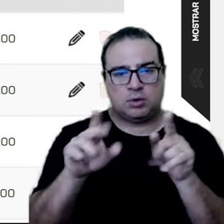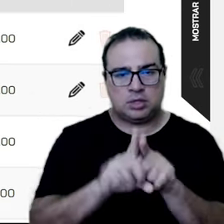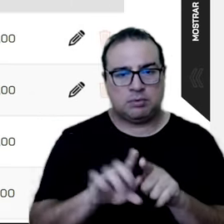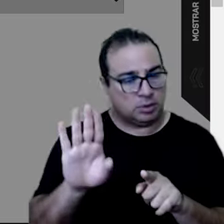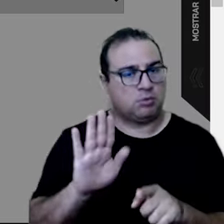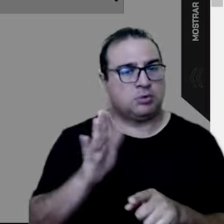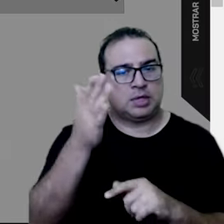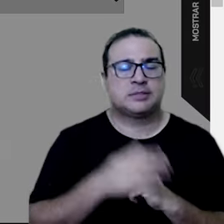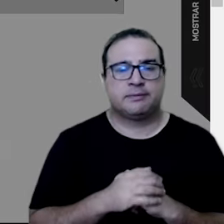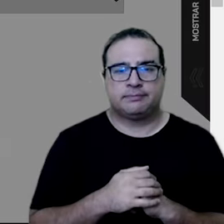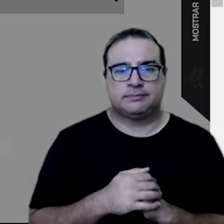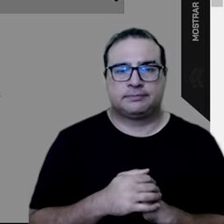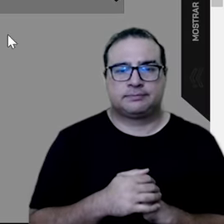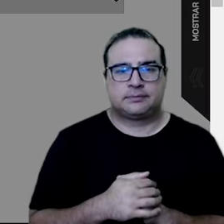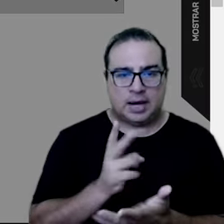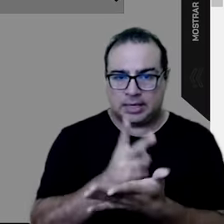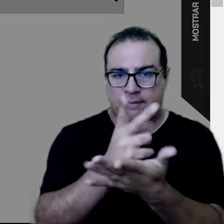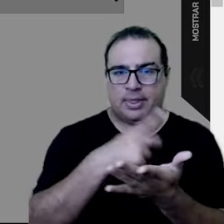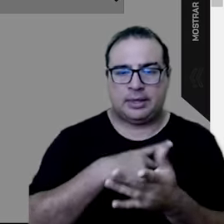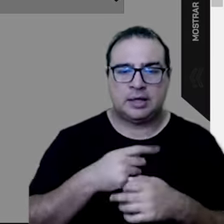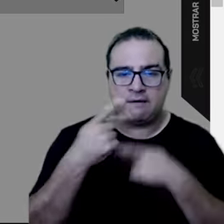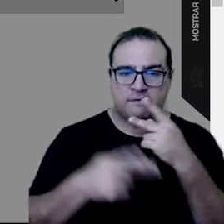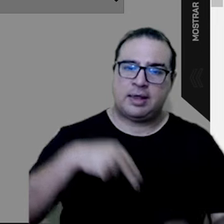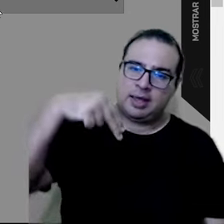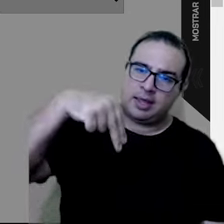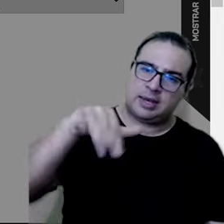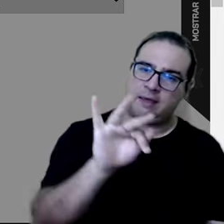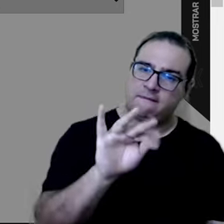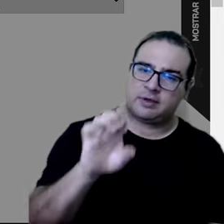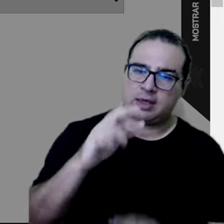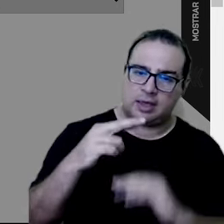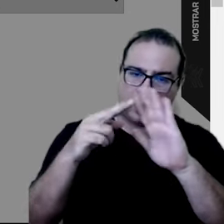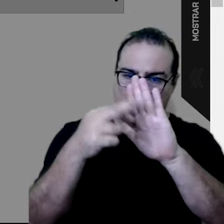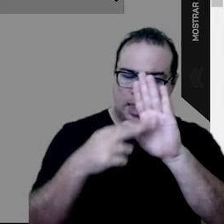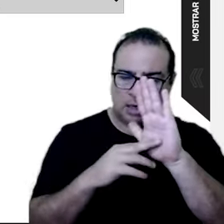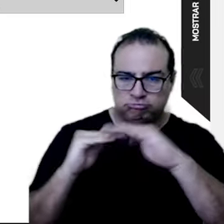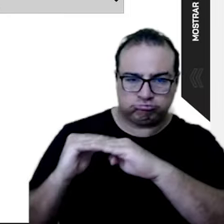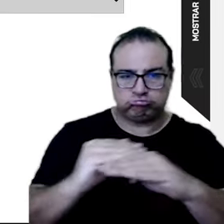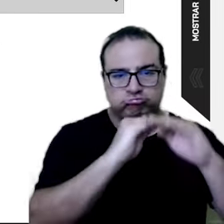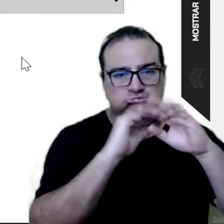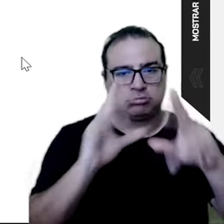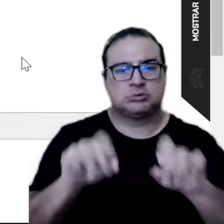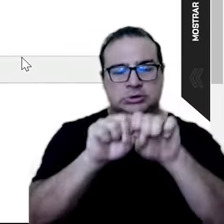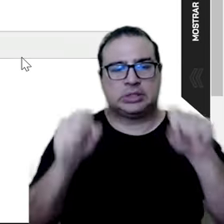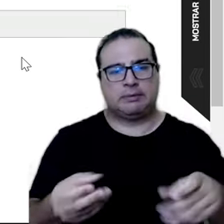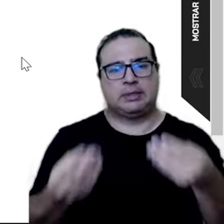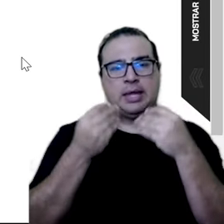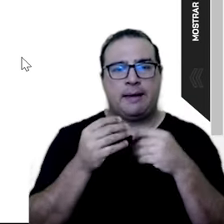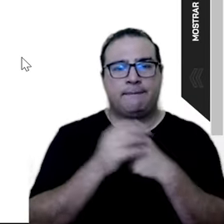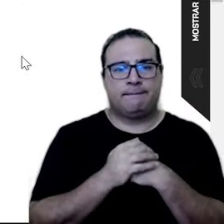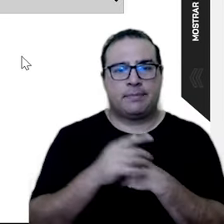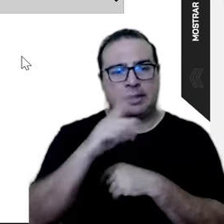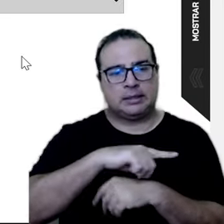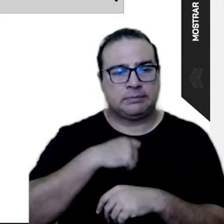mesma situação sempre a gente tá falando de nfea Então são coisas padrão é o padronizada que o sistema atrás